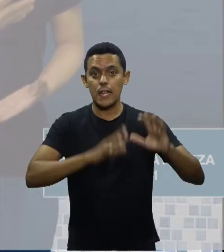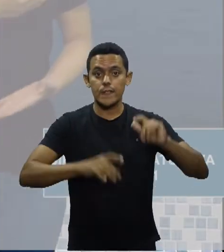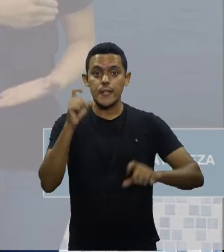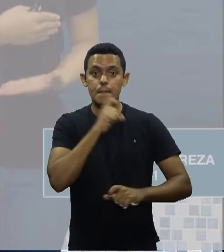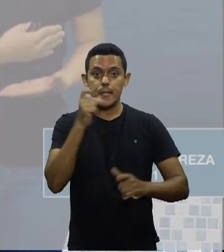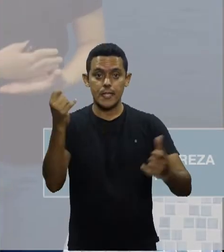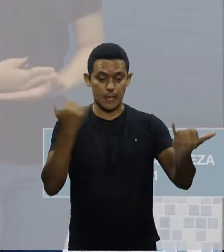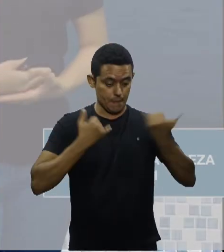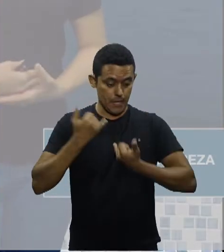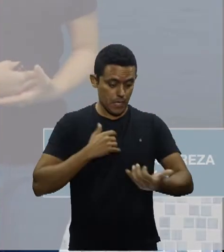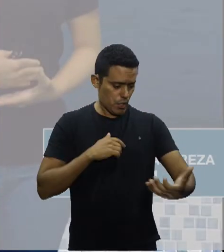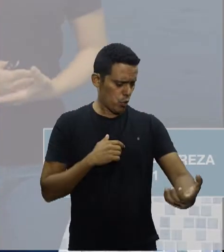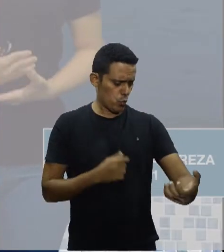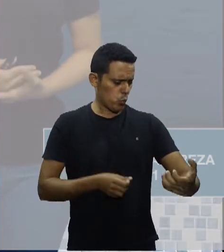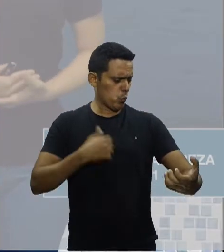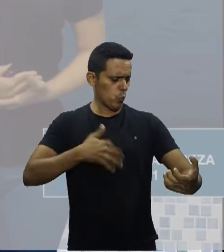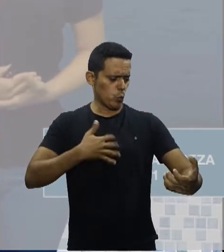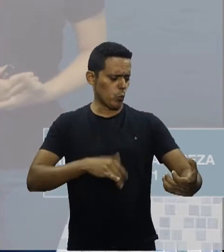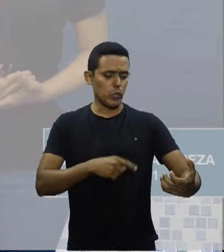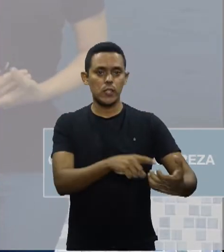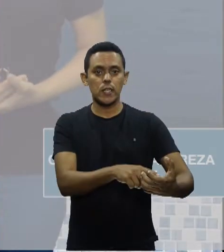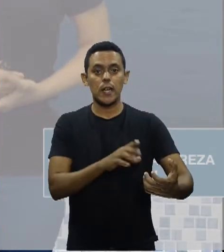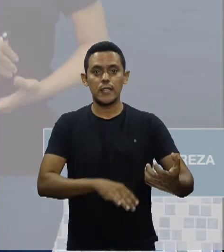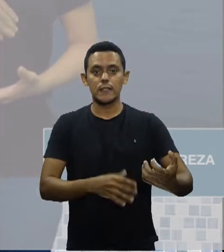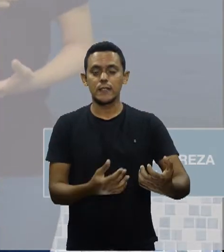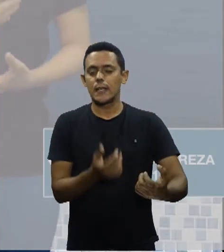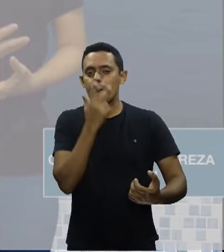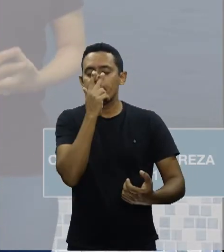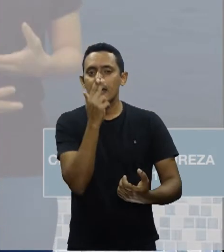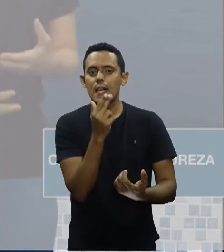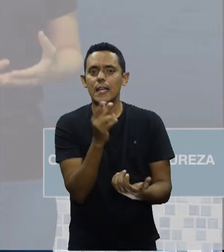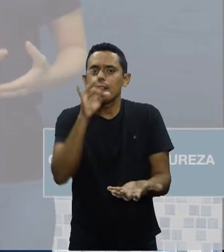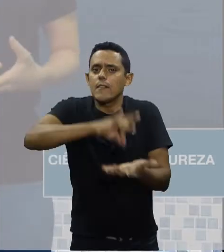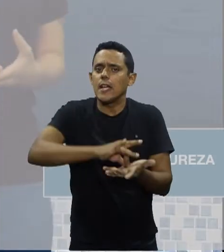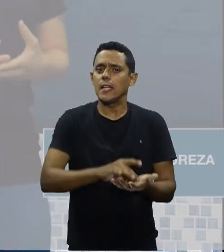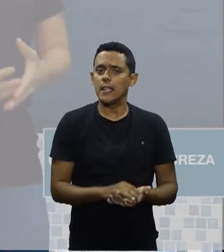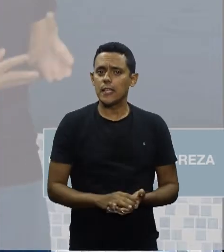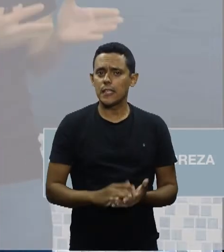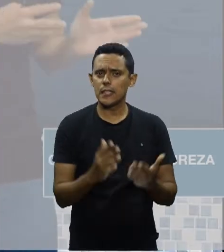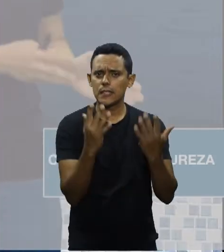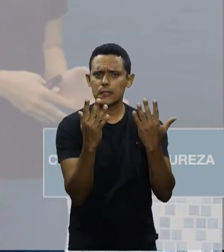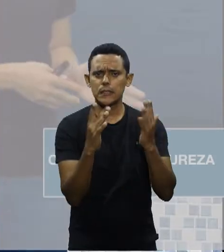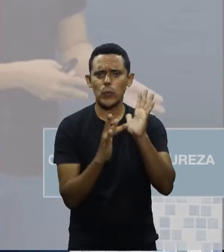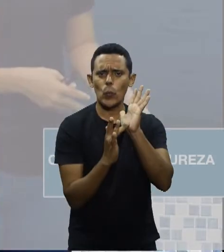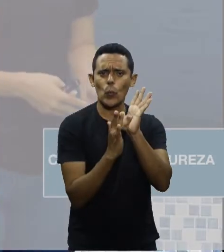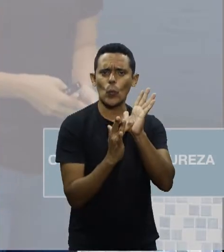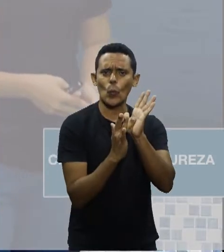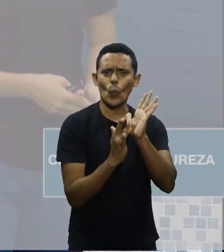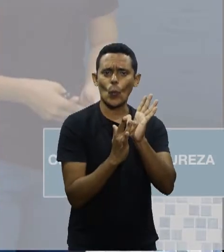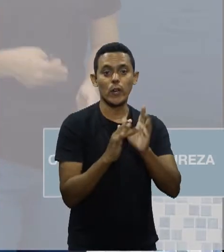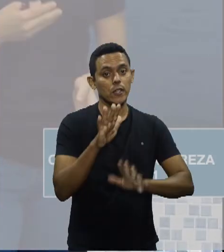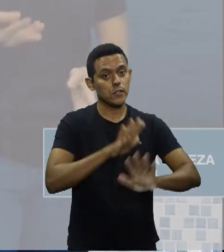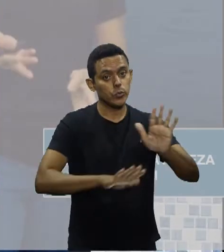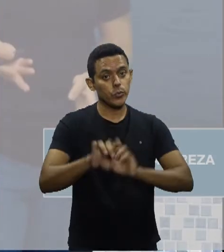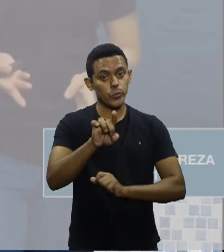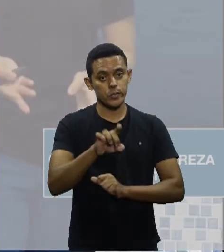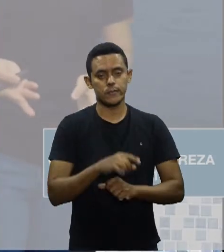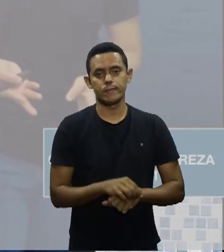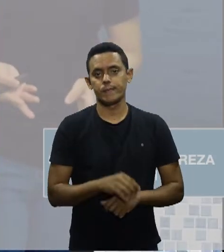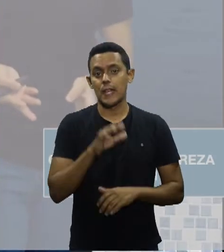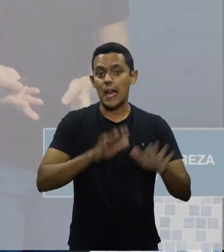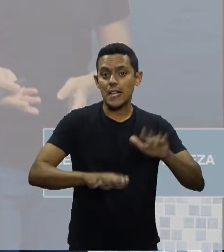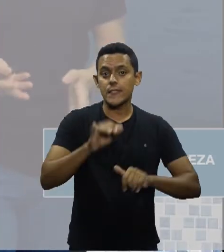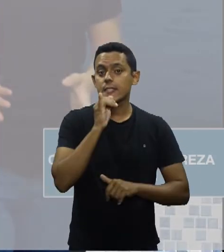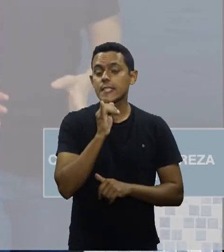e ela traz um impacto muito grande na nossa sociedade, né, as fake news, elas são responsáveis por disseminar a violência, eu vou mostrar para